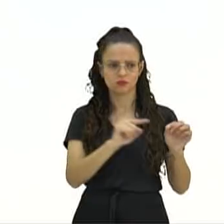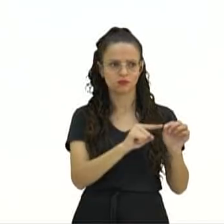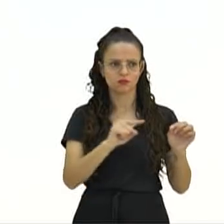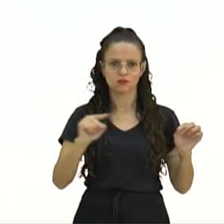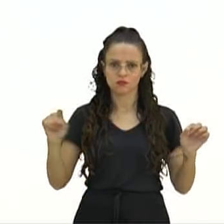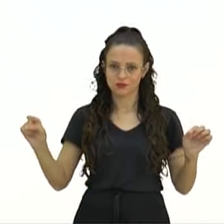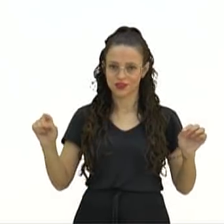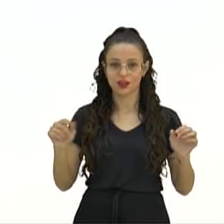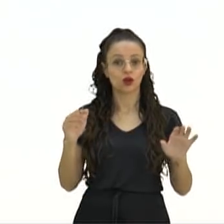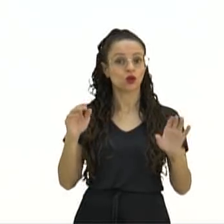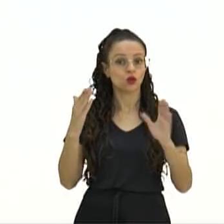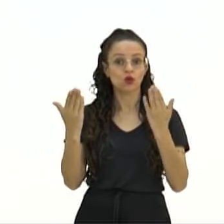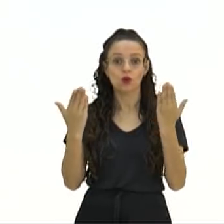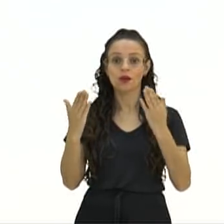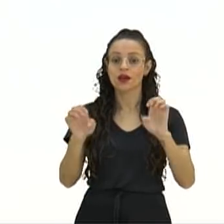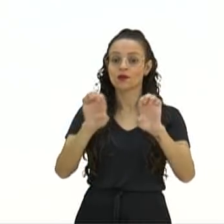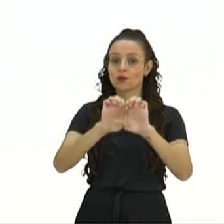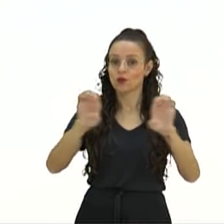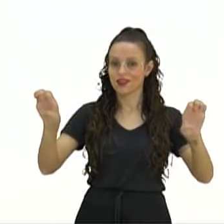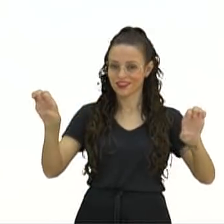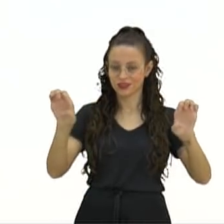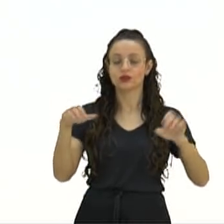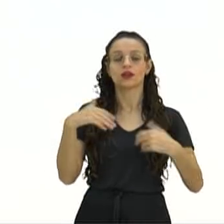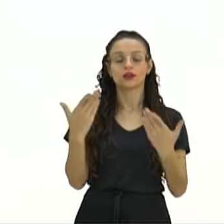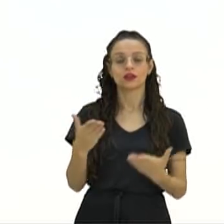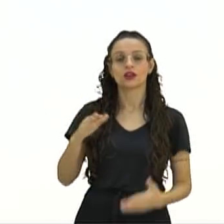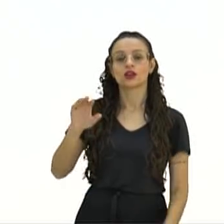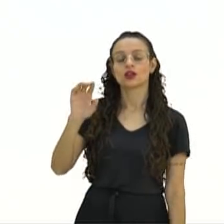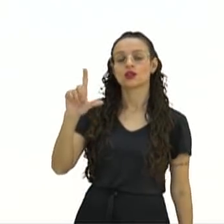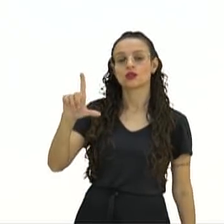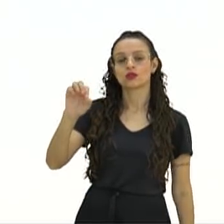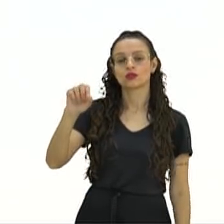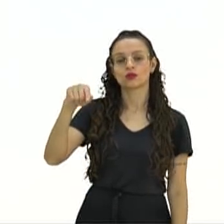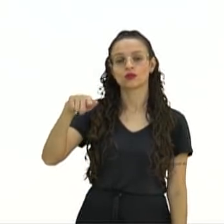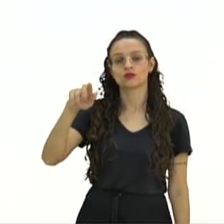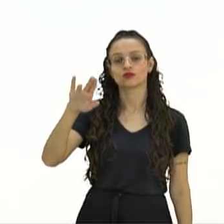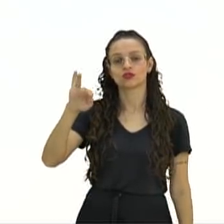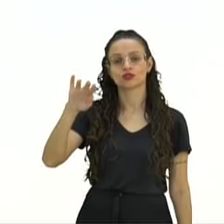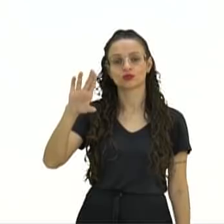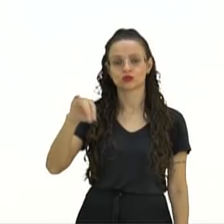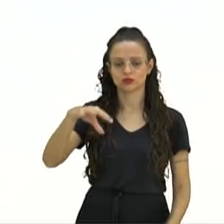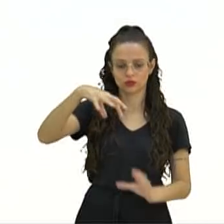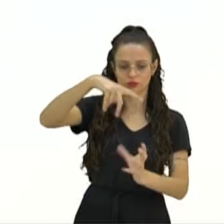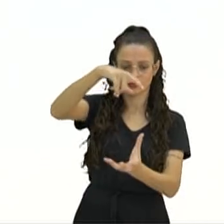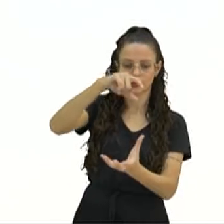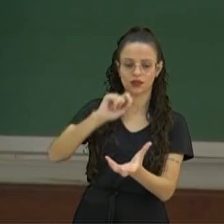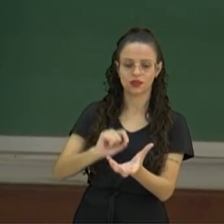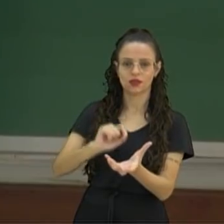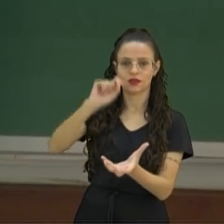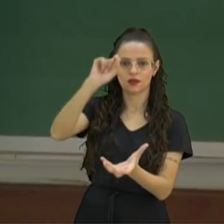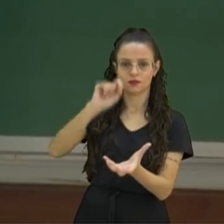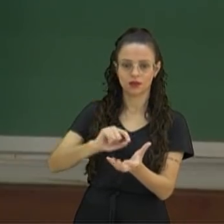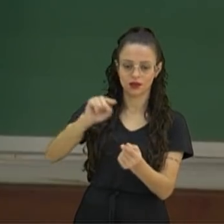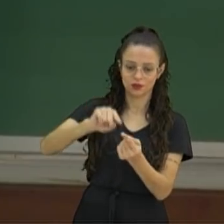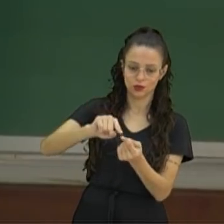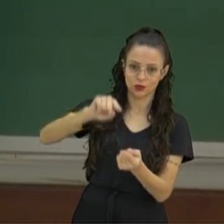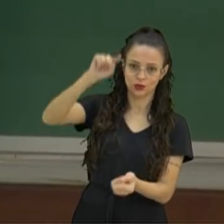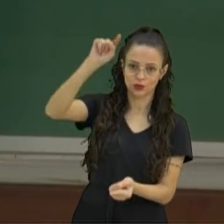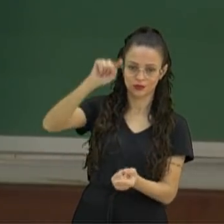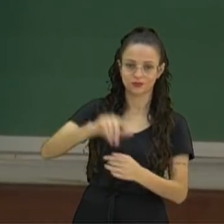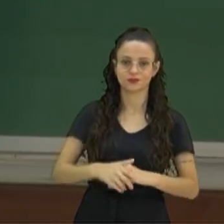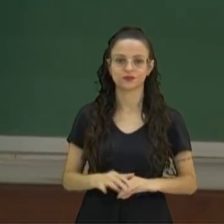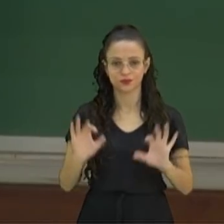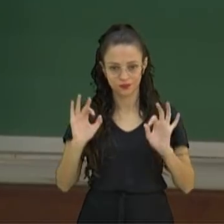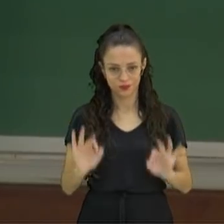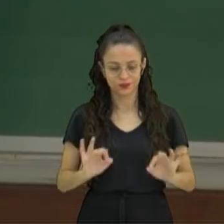à linha do Equador. E a longitude é a distância de qualquer ponto da Terra em relação ao meridiano de